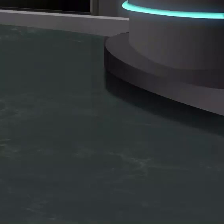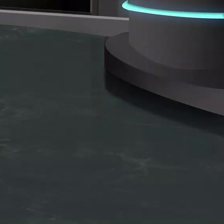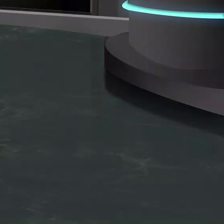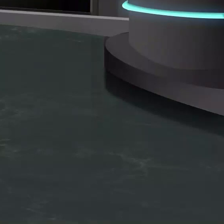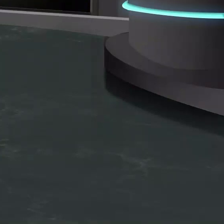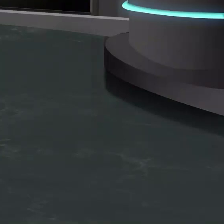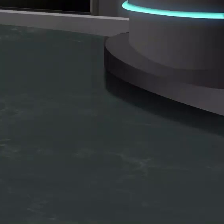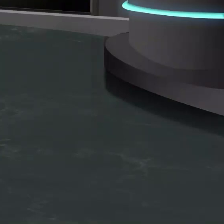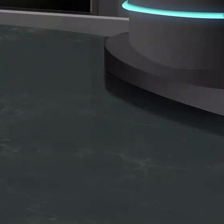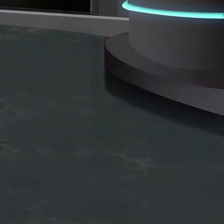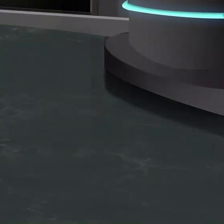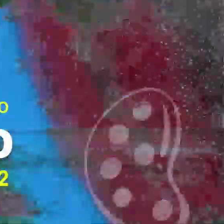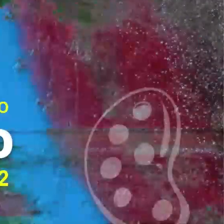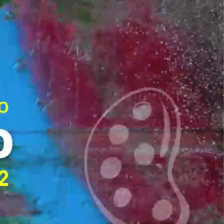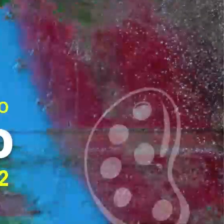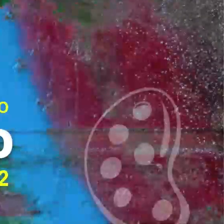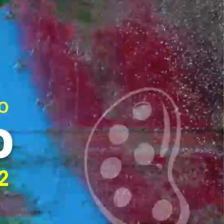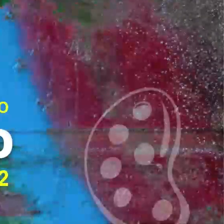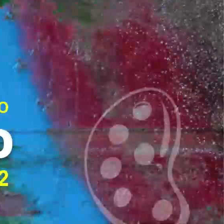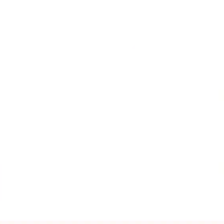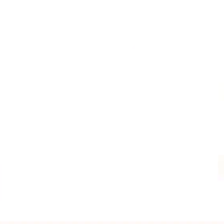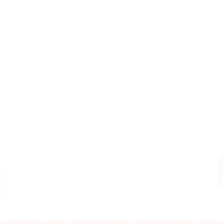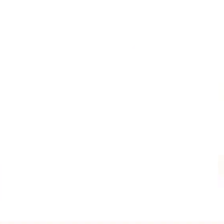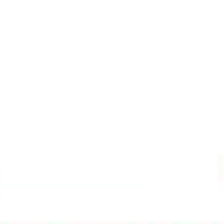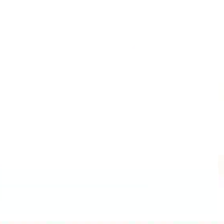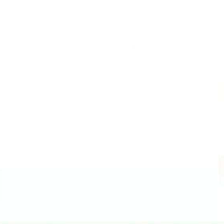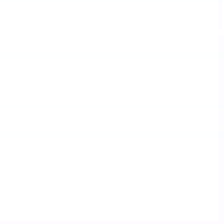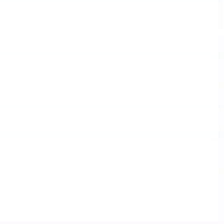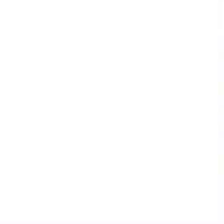os exercícios. Vamos lá, dar início então?